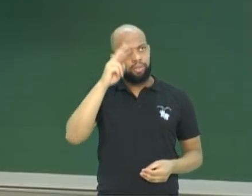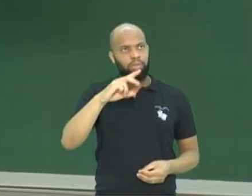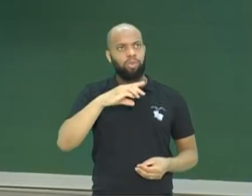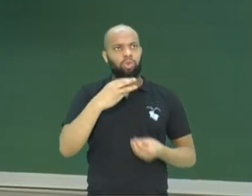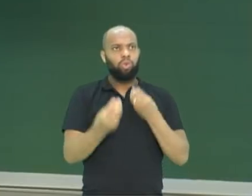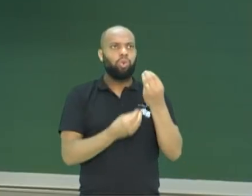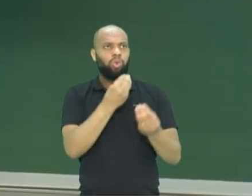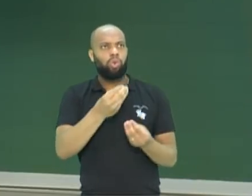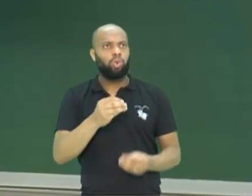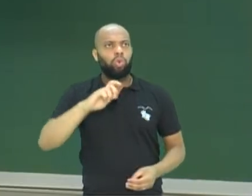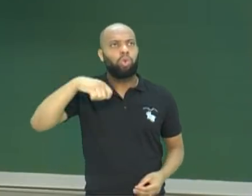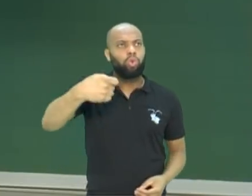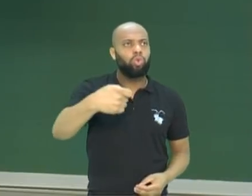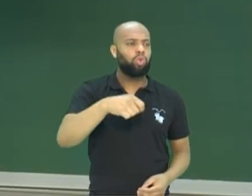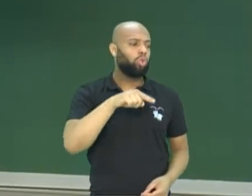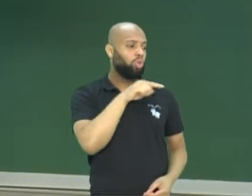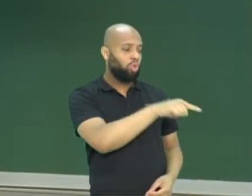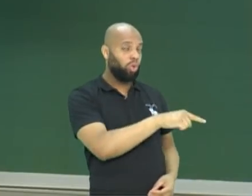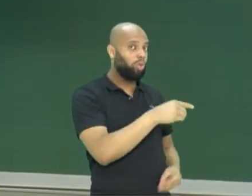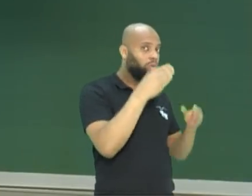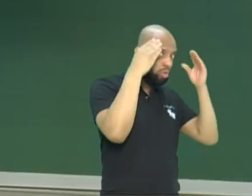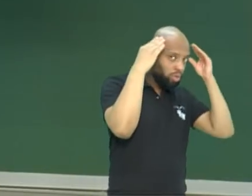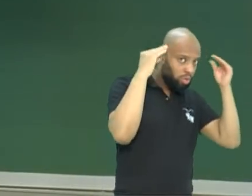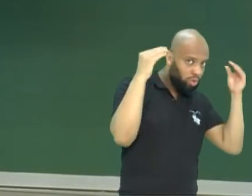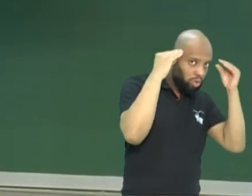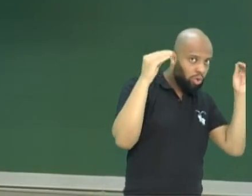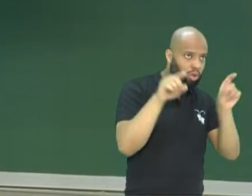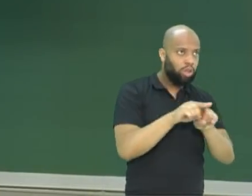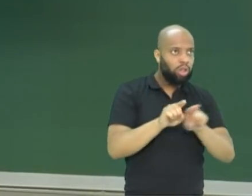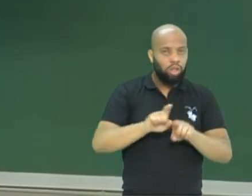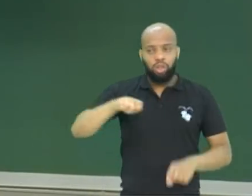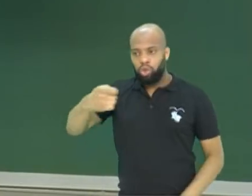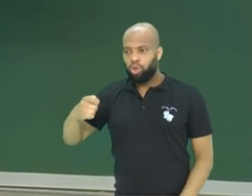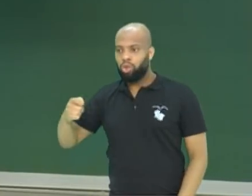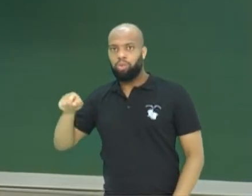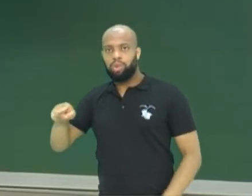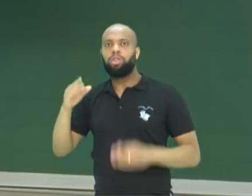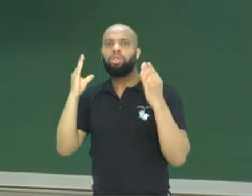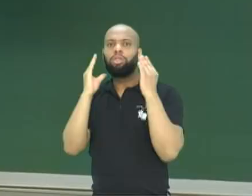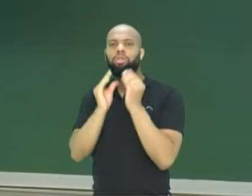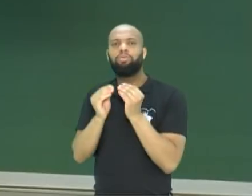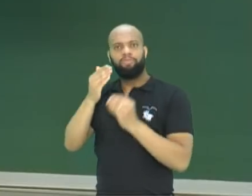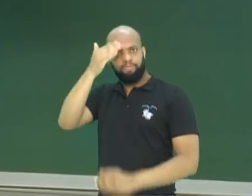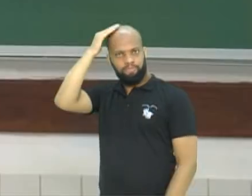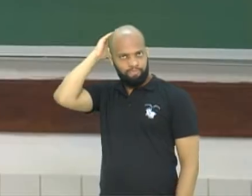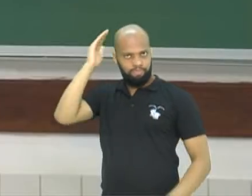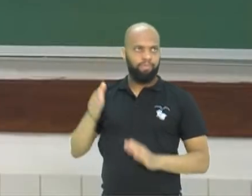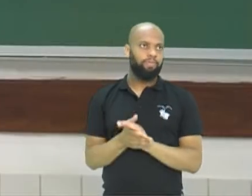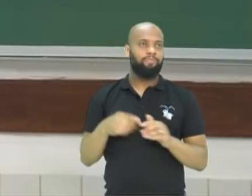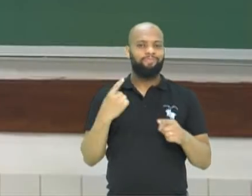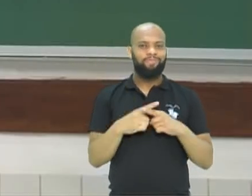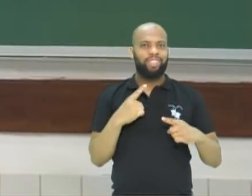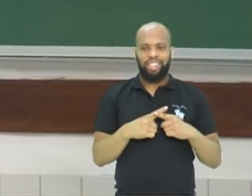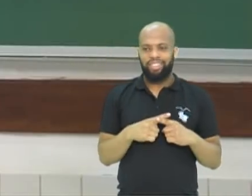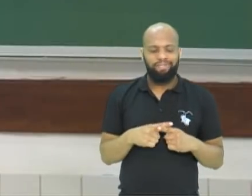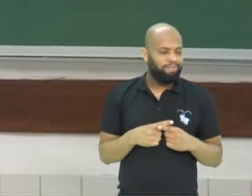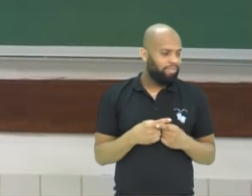história segundo Lamarck e como seria essa história segundo Charles Darwin? Lembrando que nenhum nem outro falou sobre